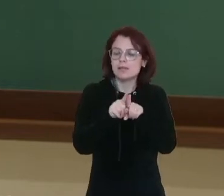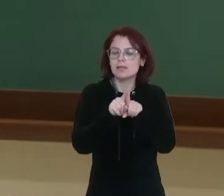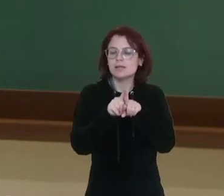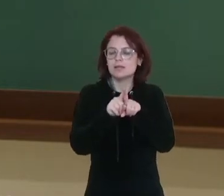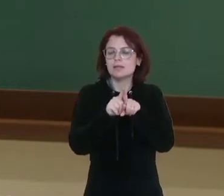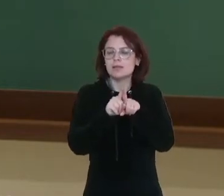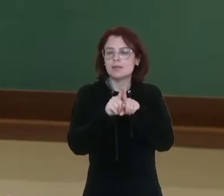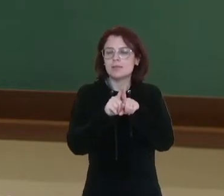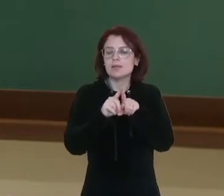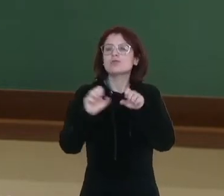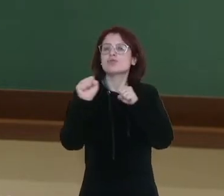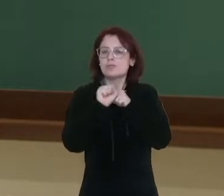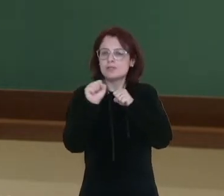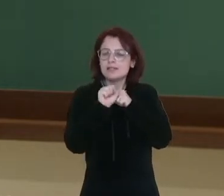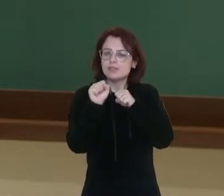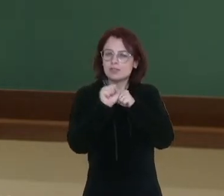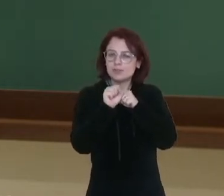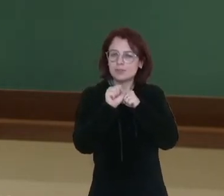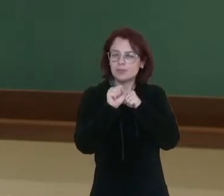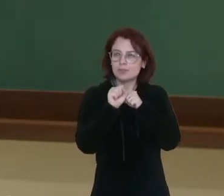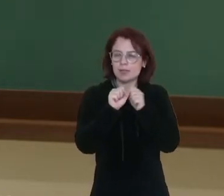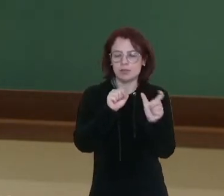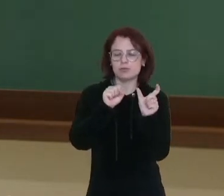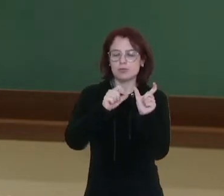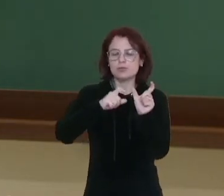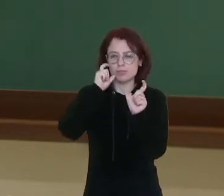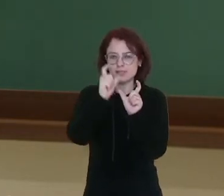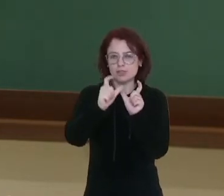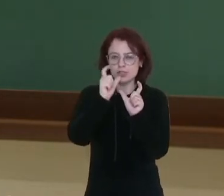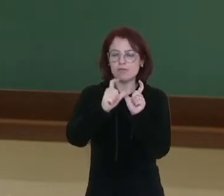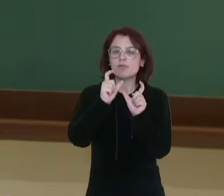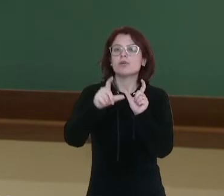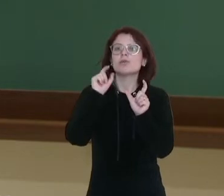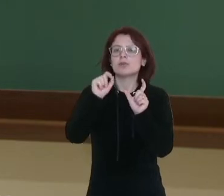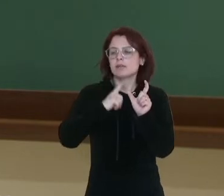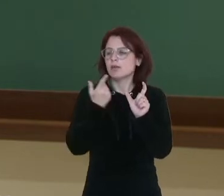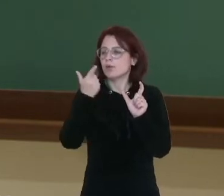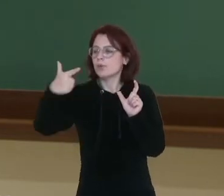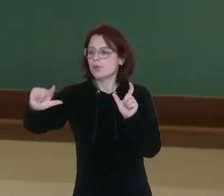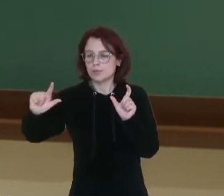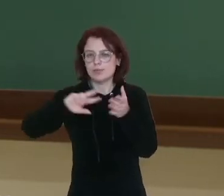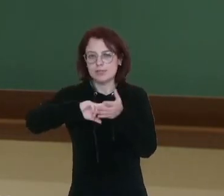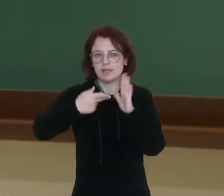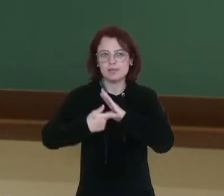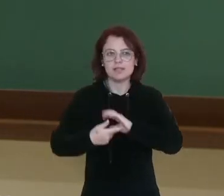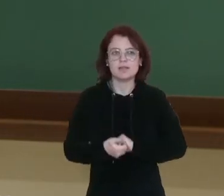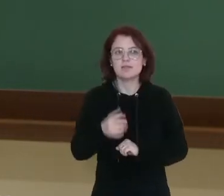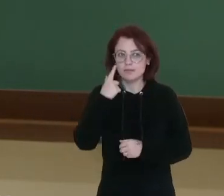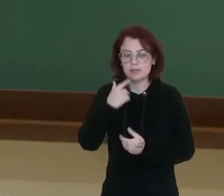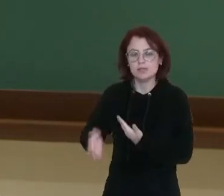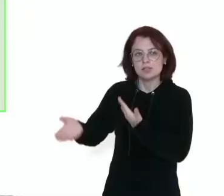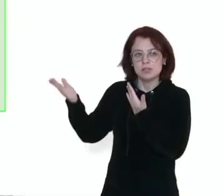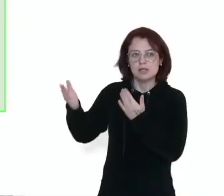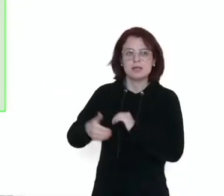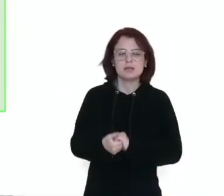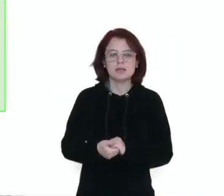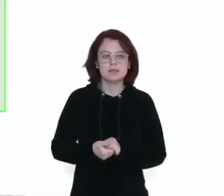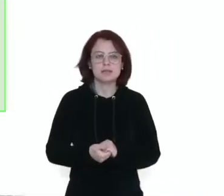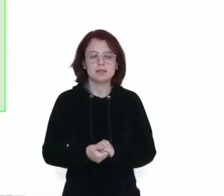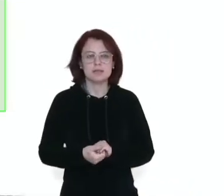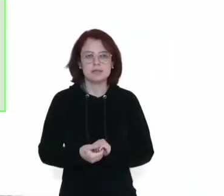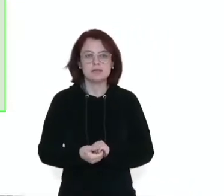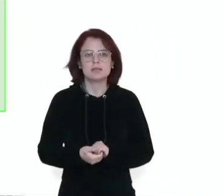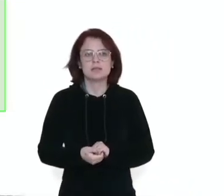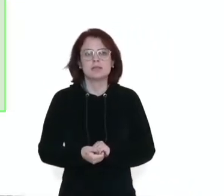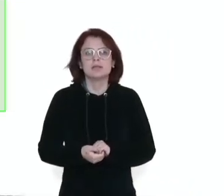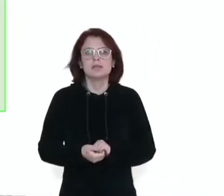substantivo mas, utilizado com acento agudo, que tem um outro significado, né? Então, vamos ver aqui o que preparamos para